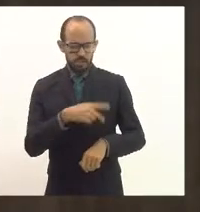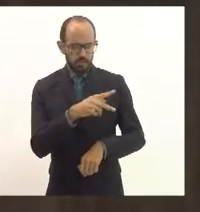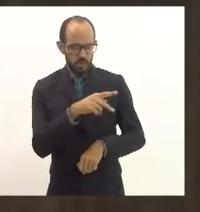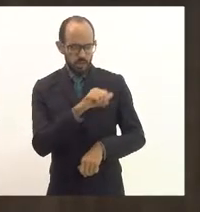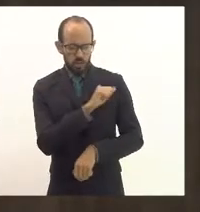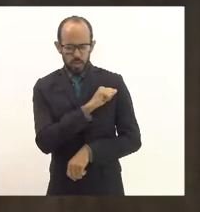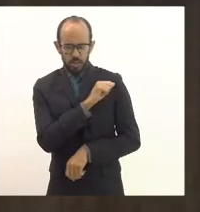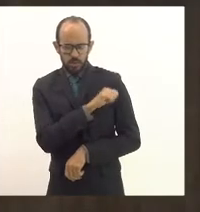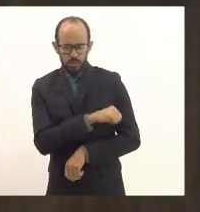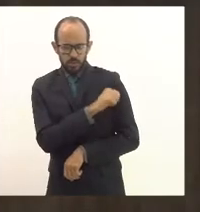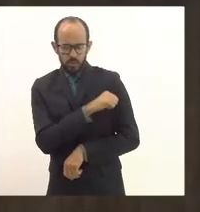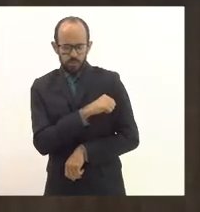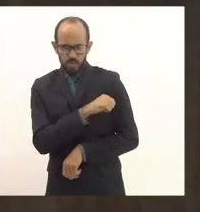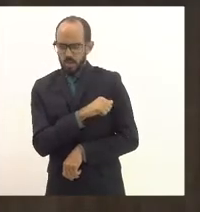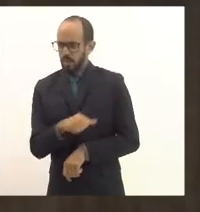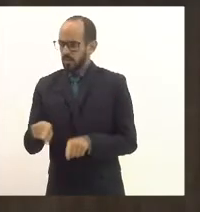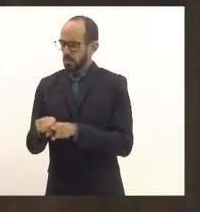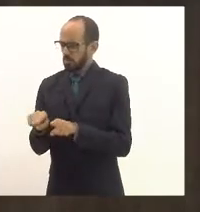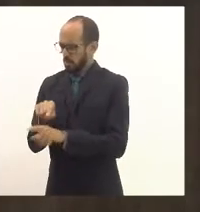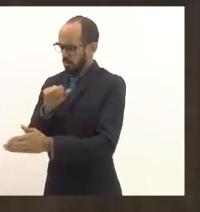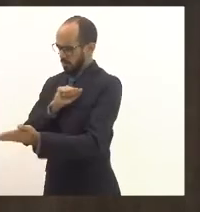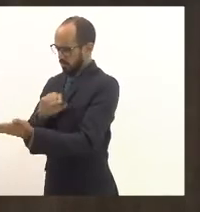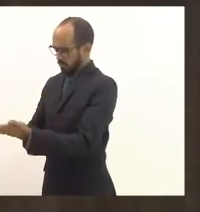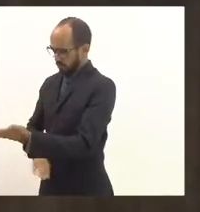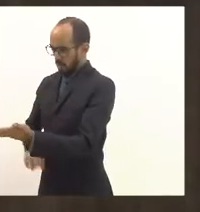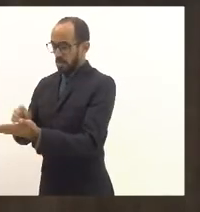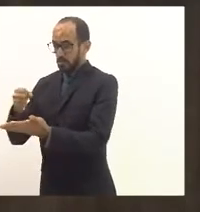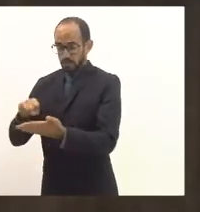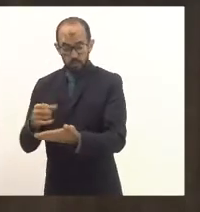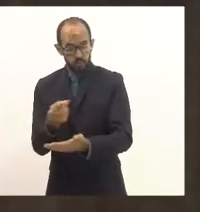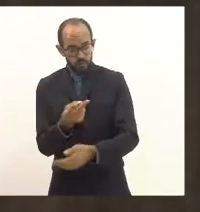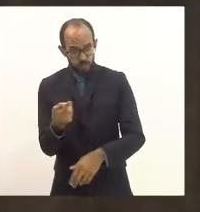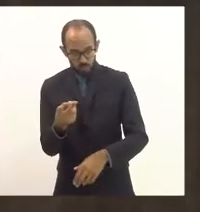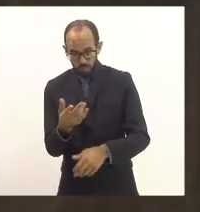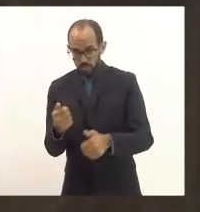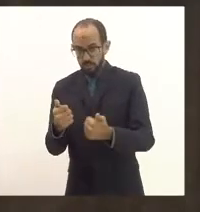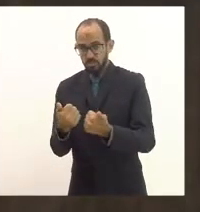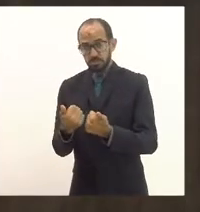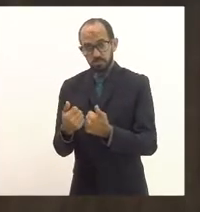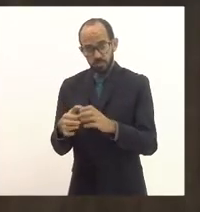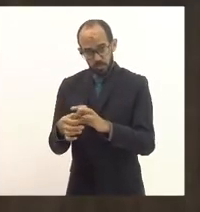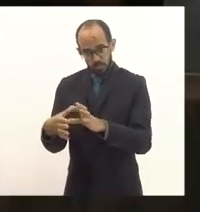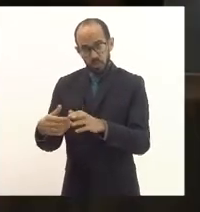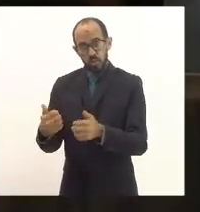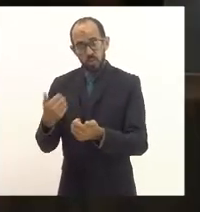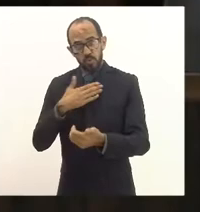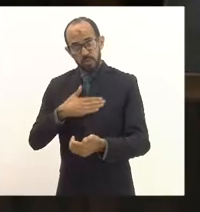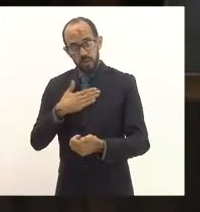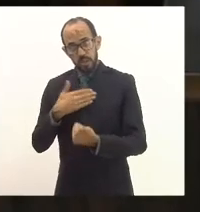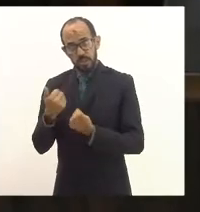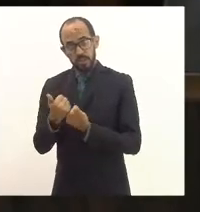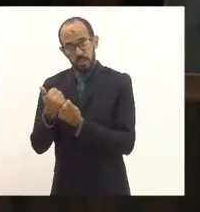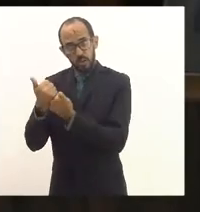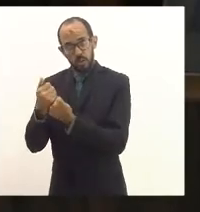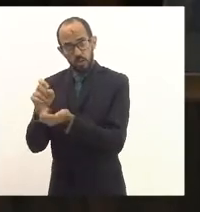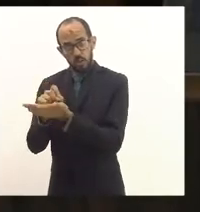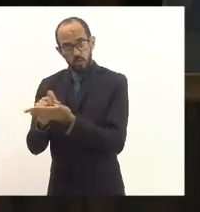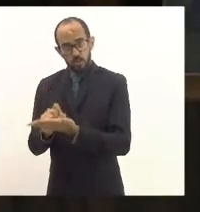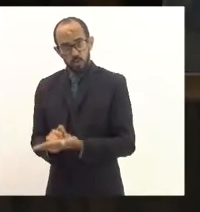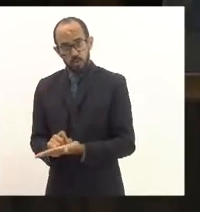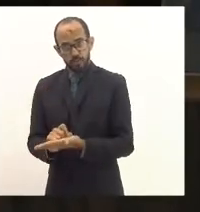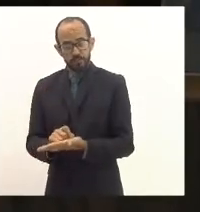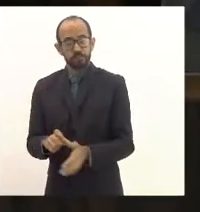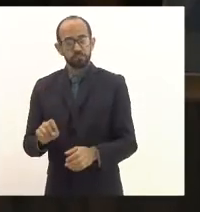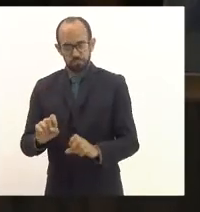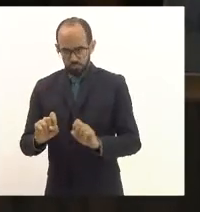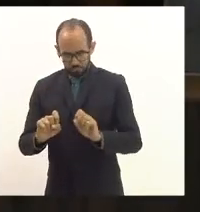nosso parecer é favorável, se Vossa Excelência permitir, eu gostaria de ser coautora. Já está concedida. Pela Comissão de Defesa